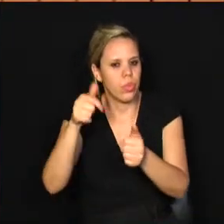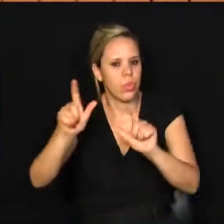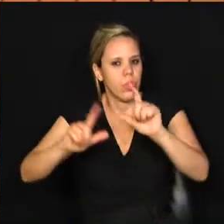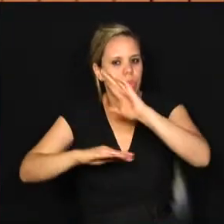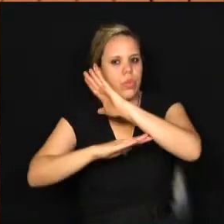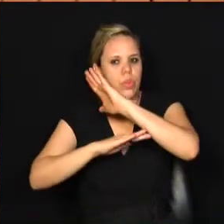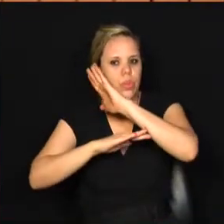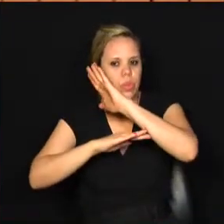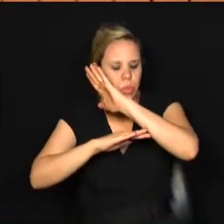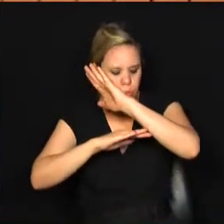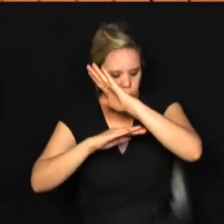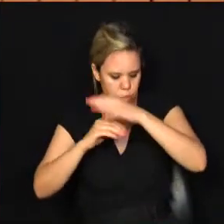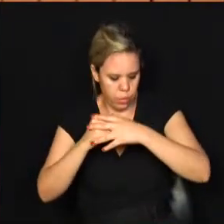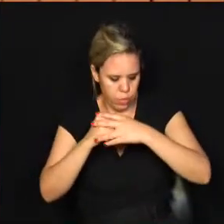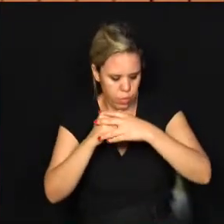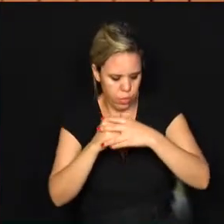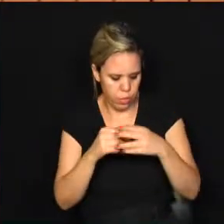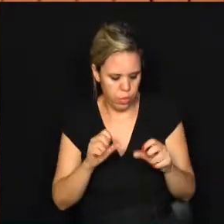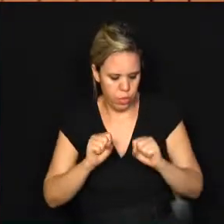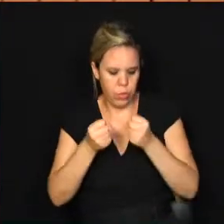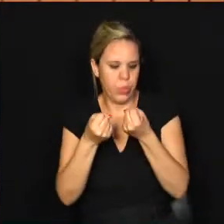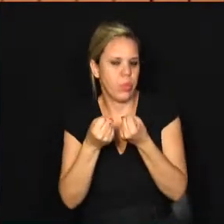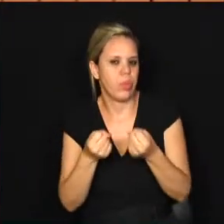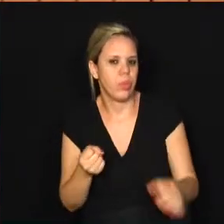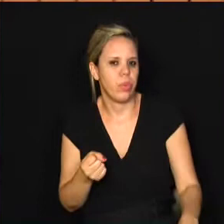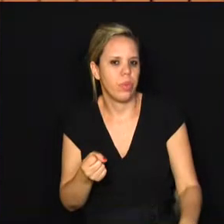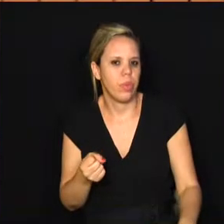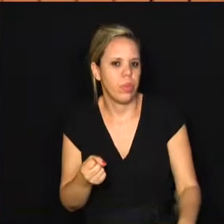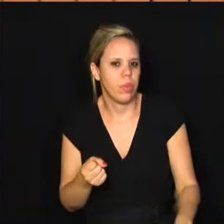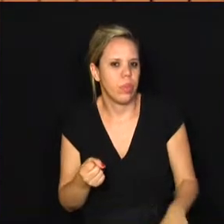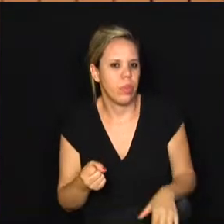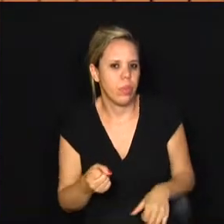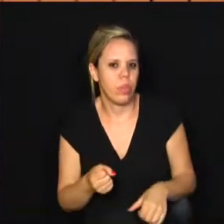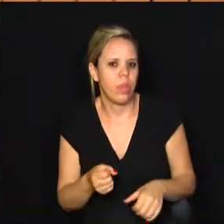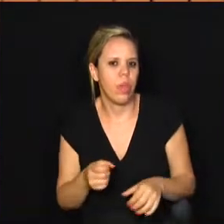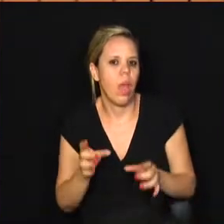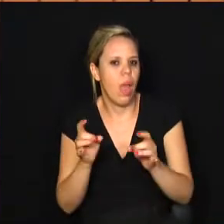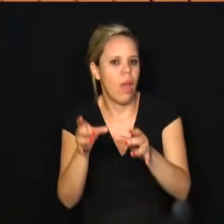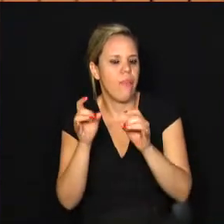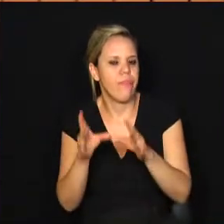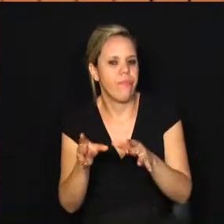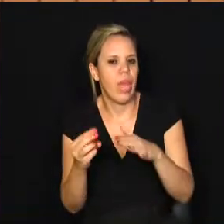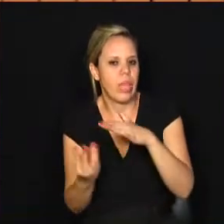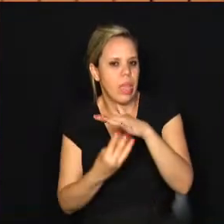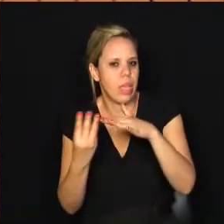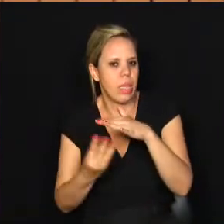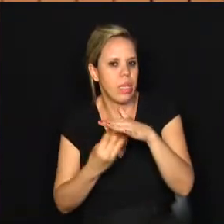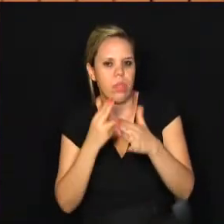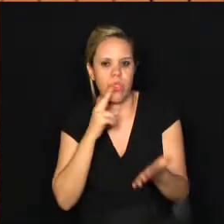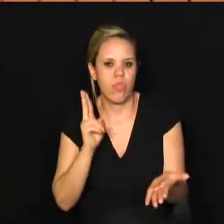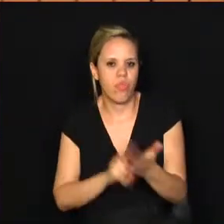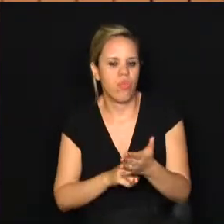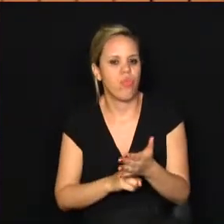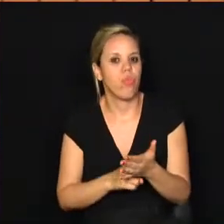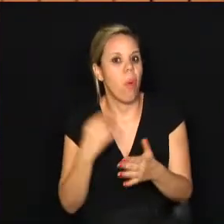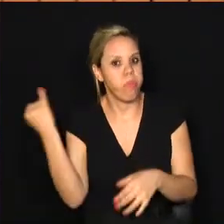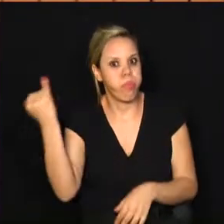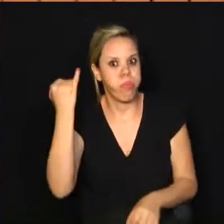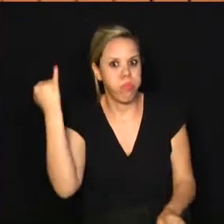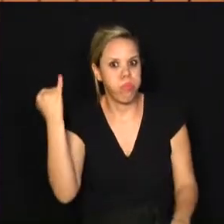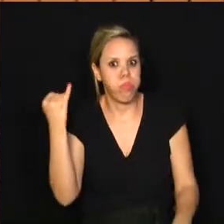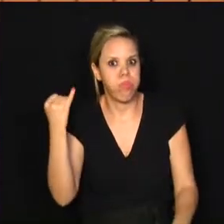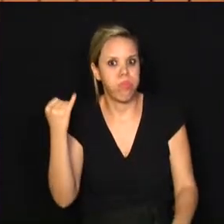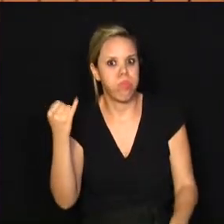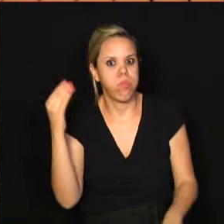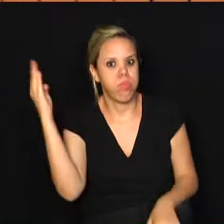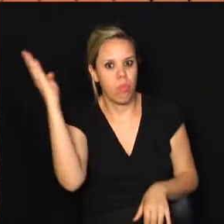Câmara, que defendem a privatização, a terceirização, esta é uma empresa extremamente importante para o nosso